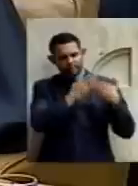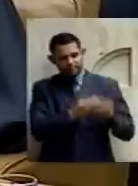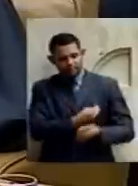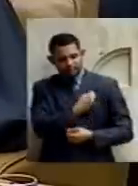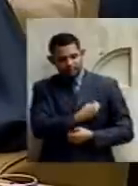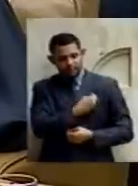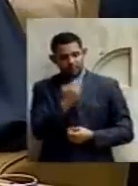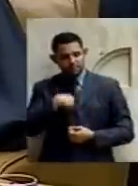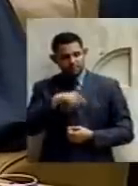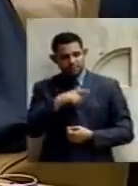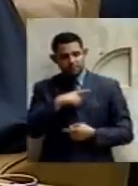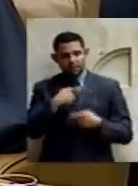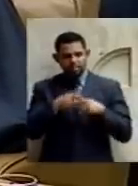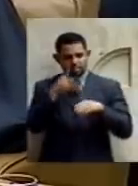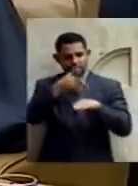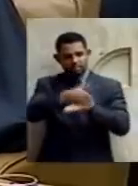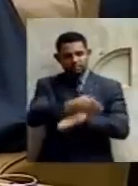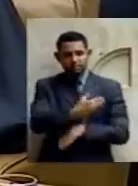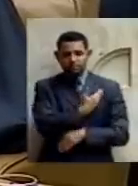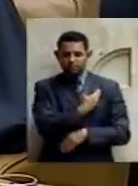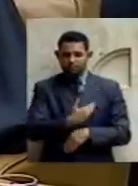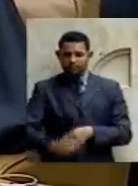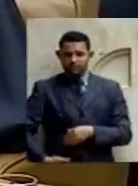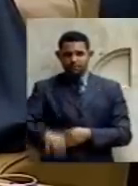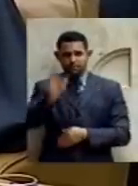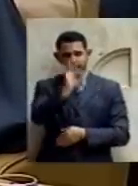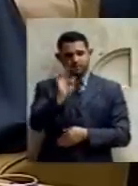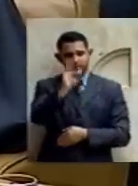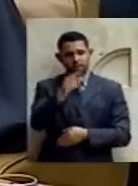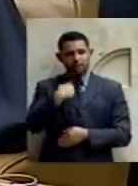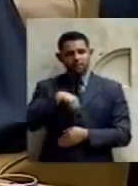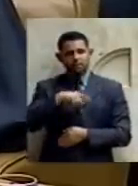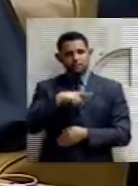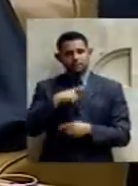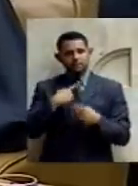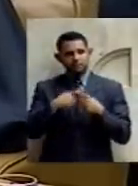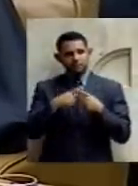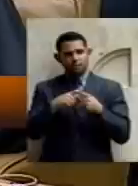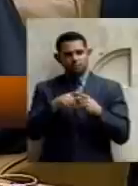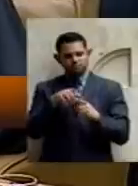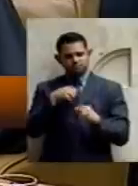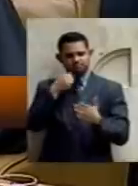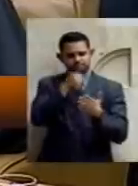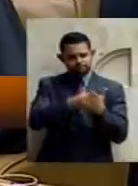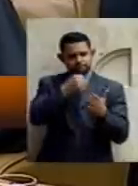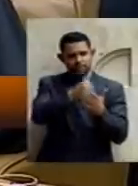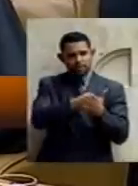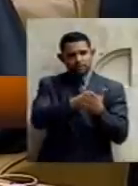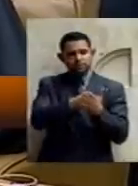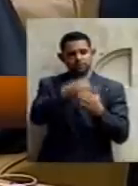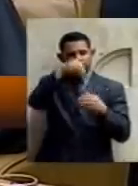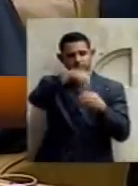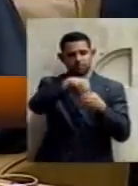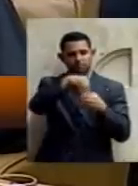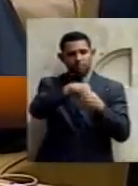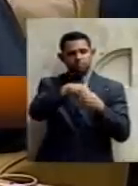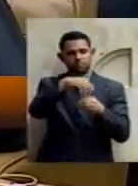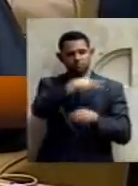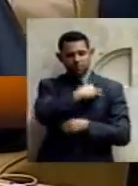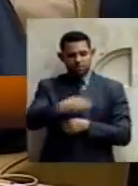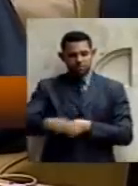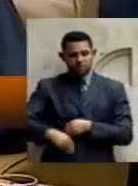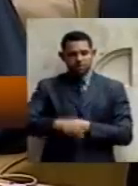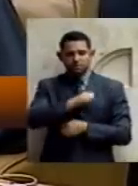diversos cargos na administração pública federal. Foi combativo membro do Ministério Público Federal entre 1984